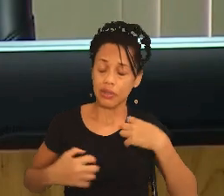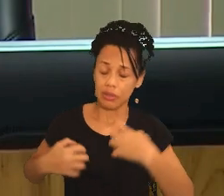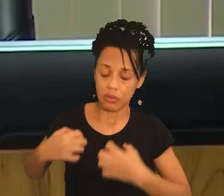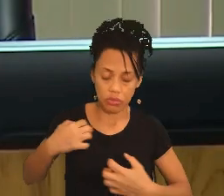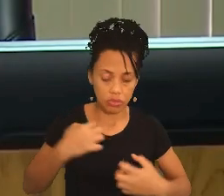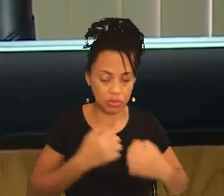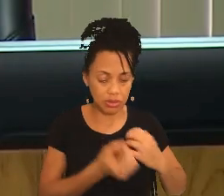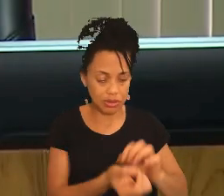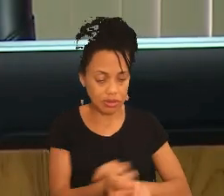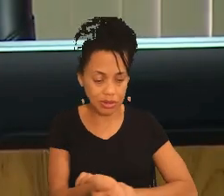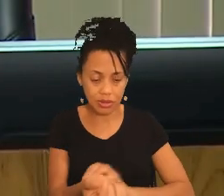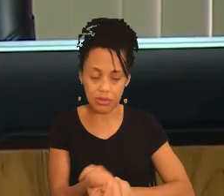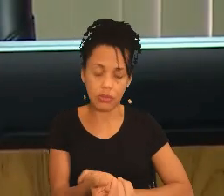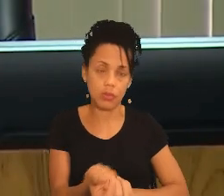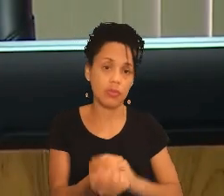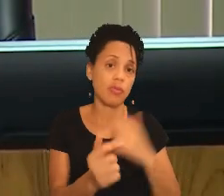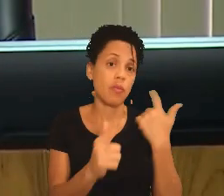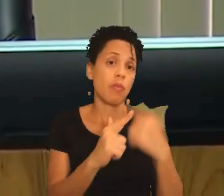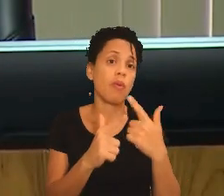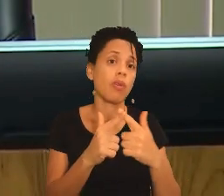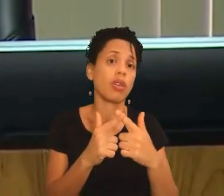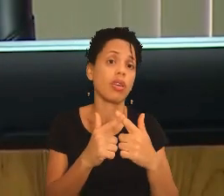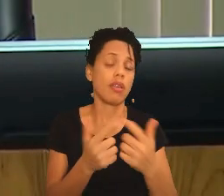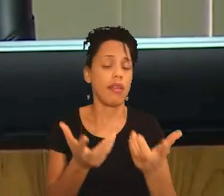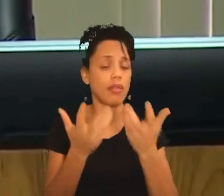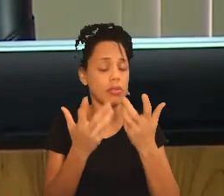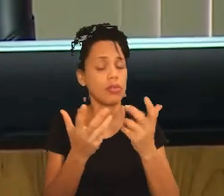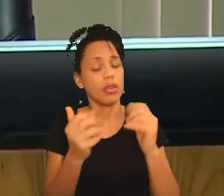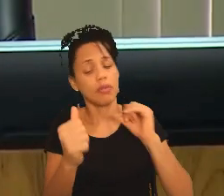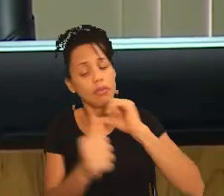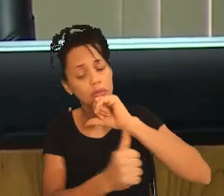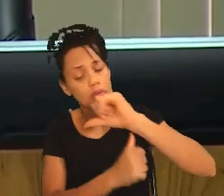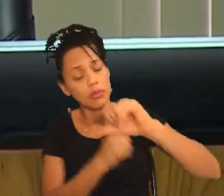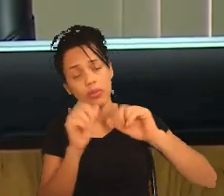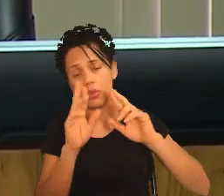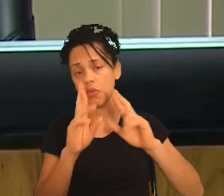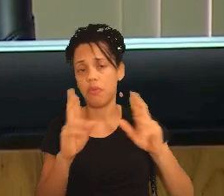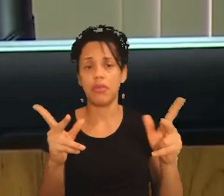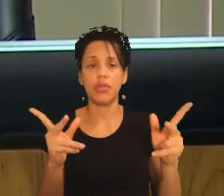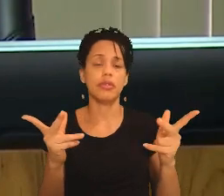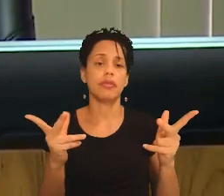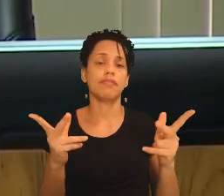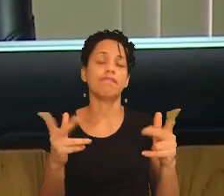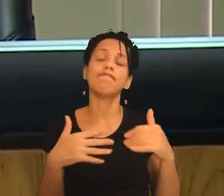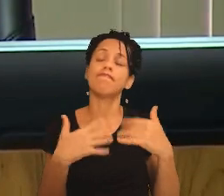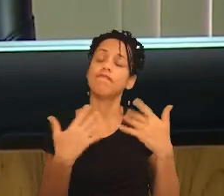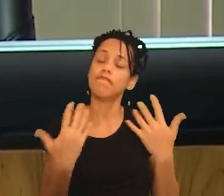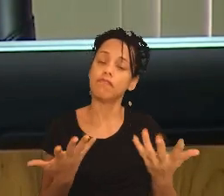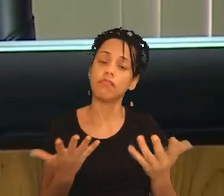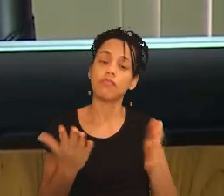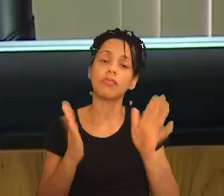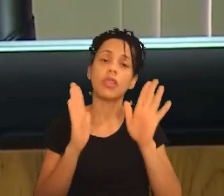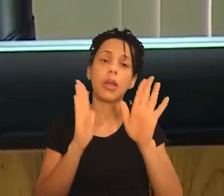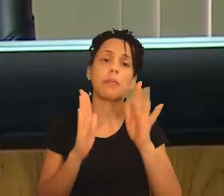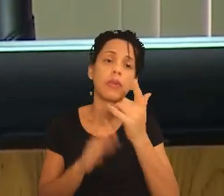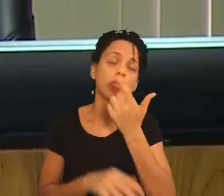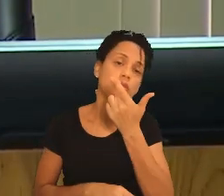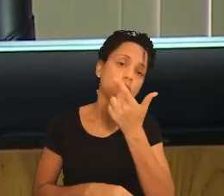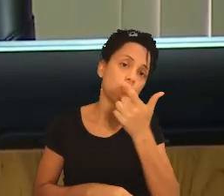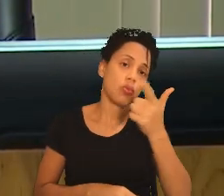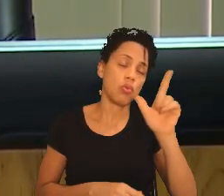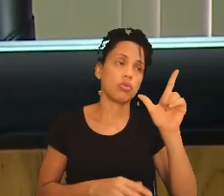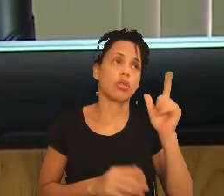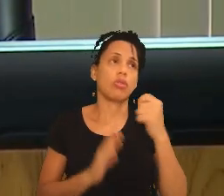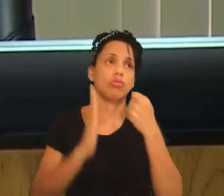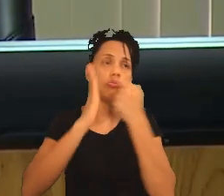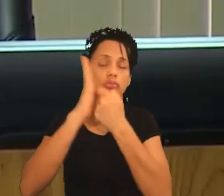coisas, ela não quer saber quem é certo e quem é errado. Todo mundo acaba sendo julgado. Essa é a nossa grande indignação,